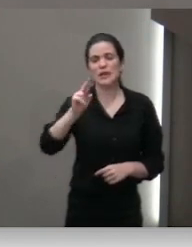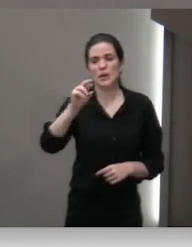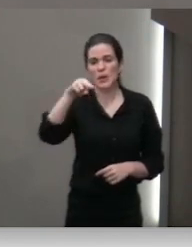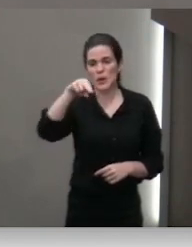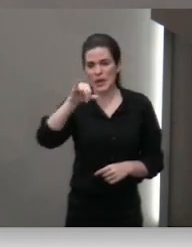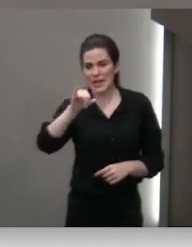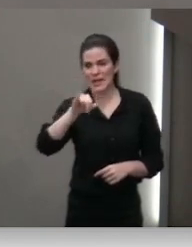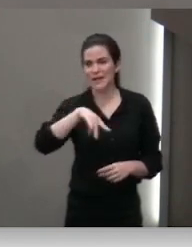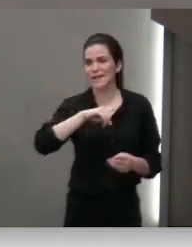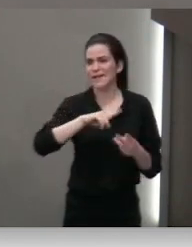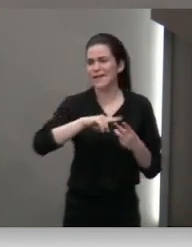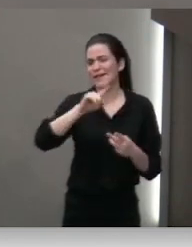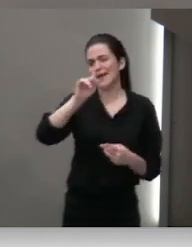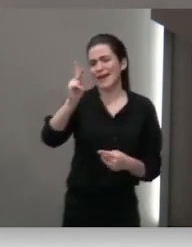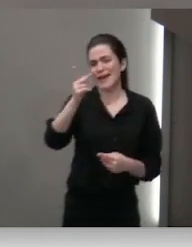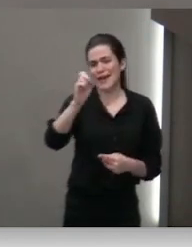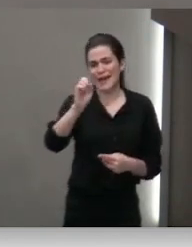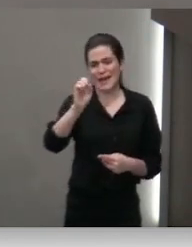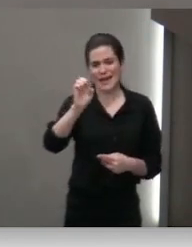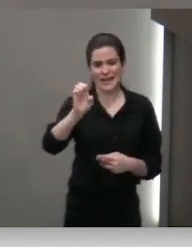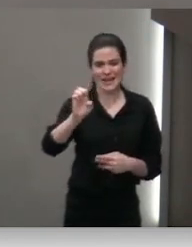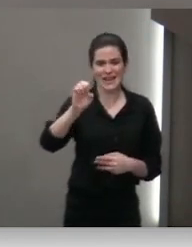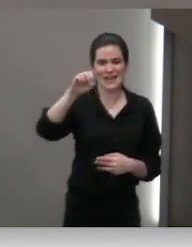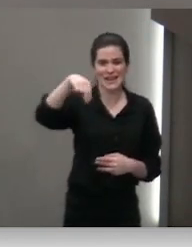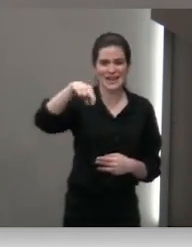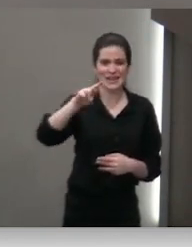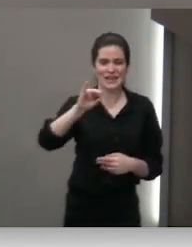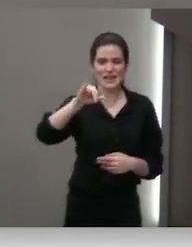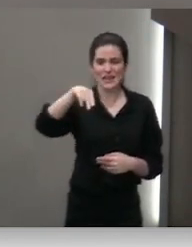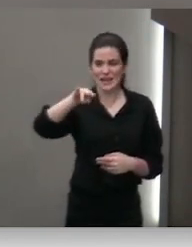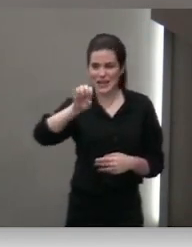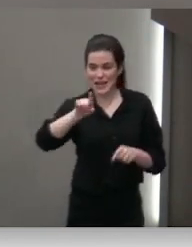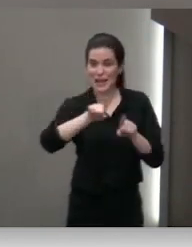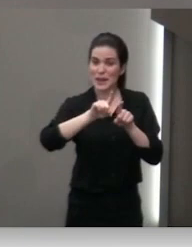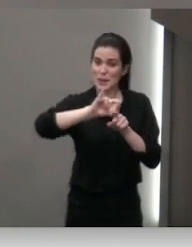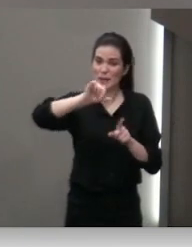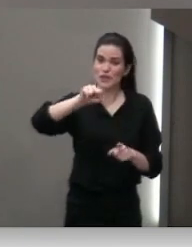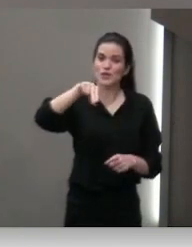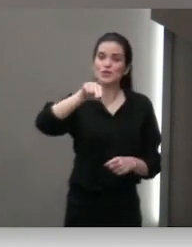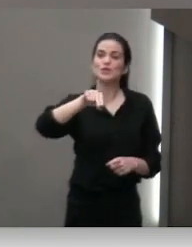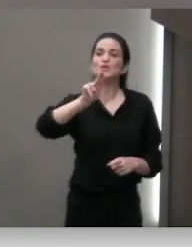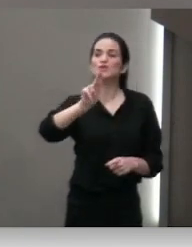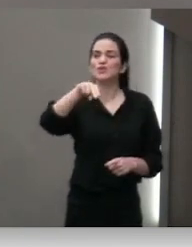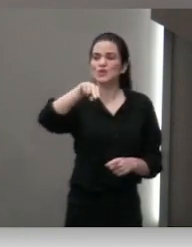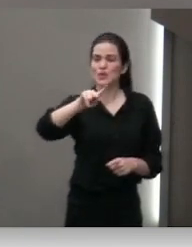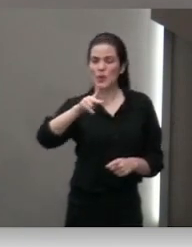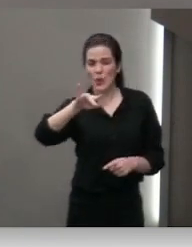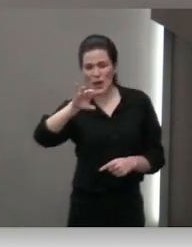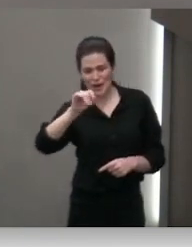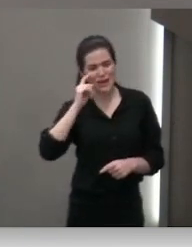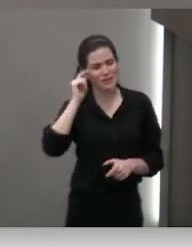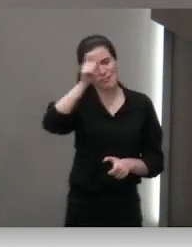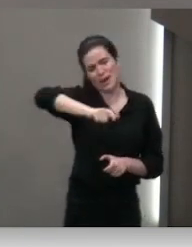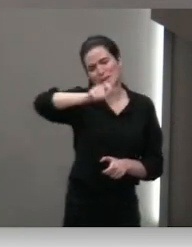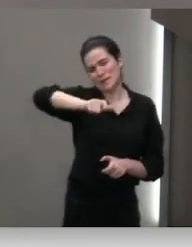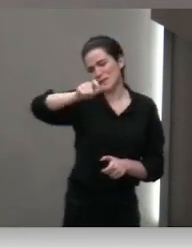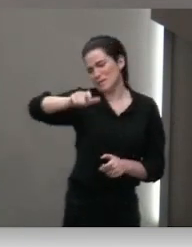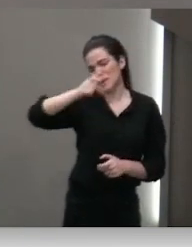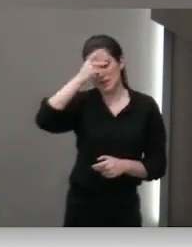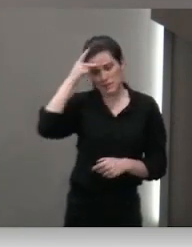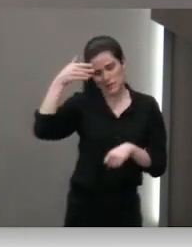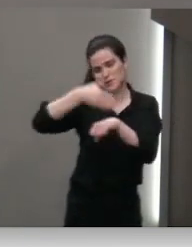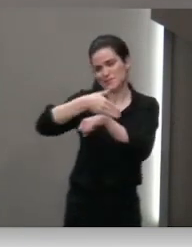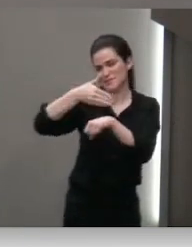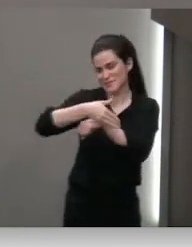o Henrique Milan, o nosso Julinho de Oliveira. Sou Poltronelli, sou a dona Edith, que estão aqui